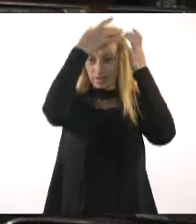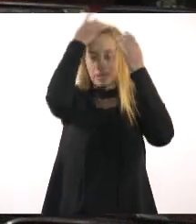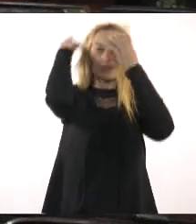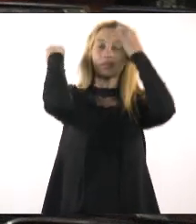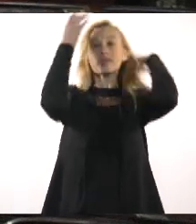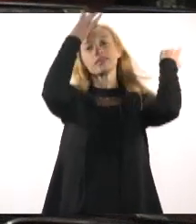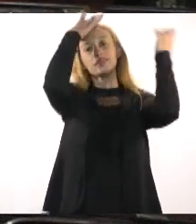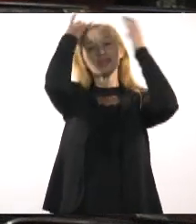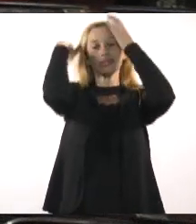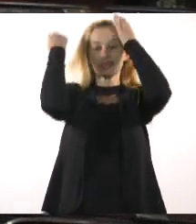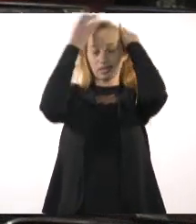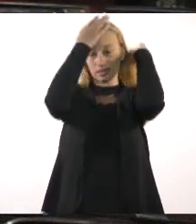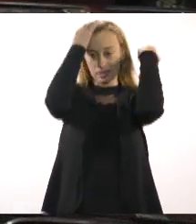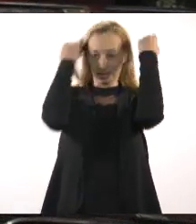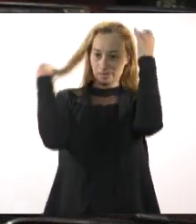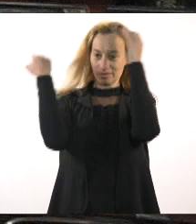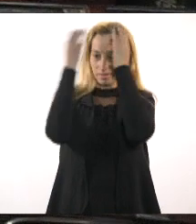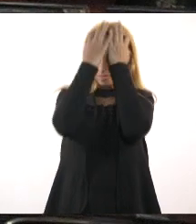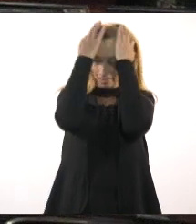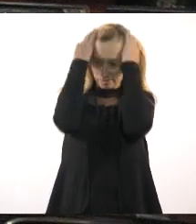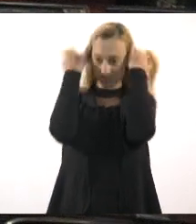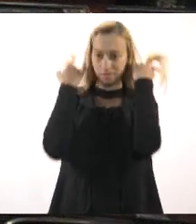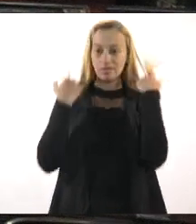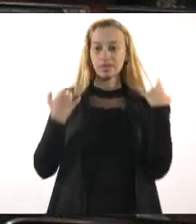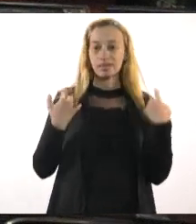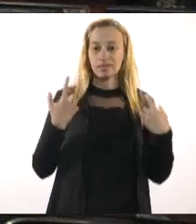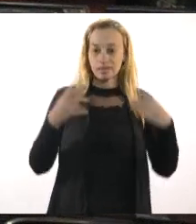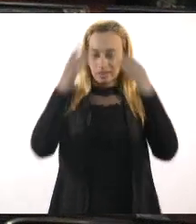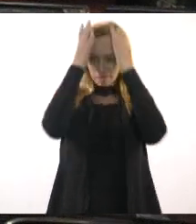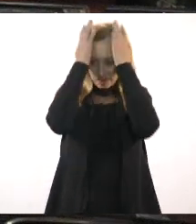chamar a atenção ou quer falar? Deixa eu só cantar.